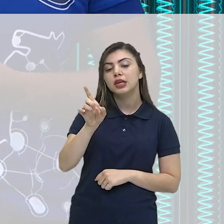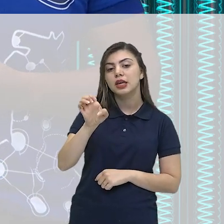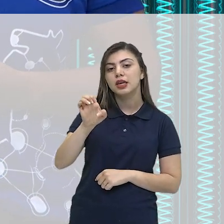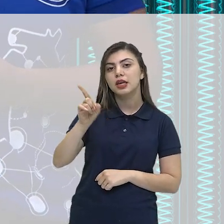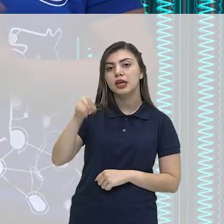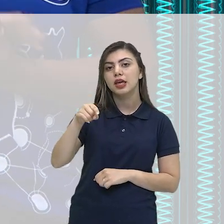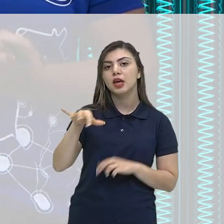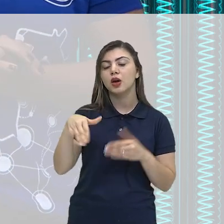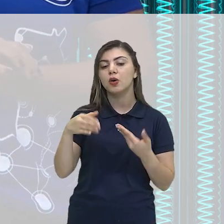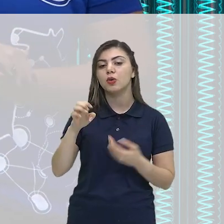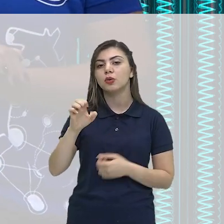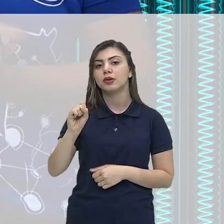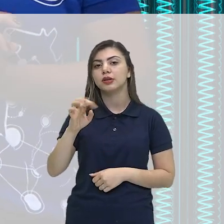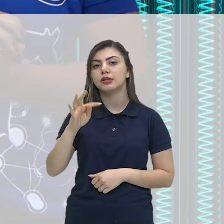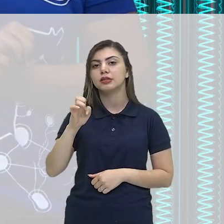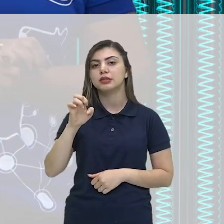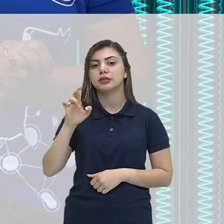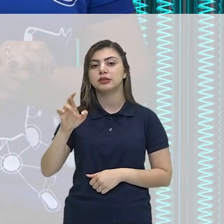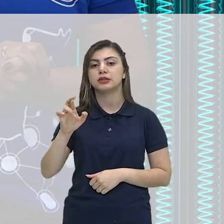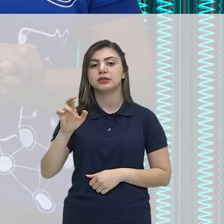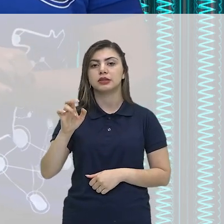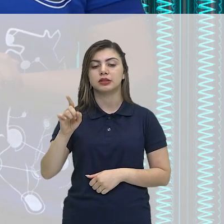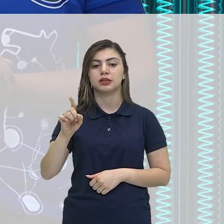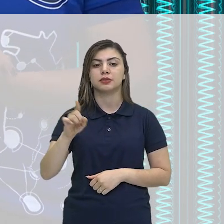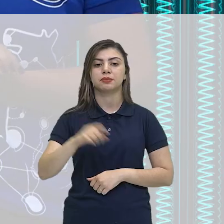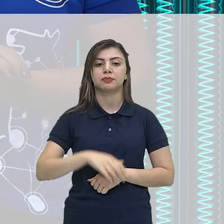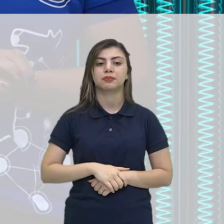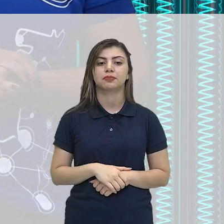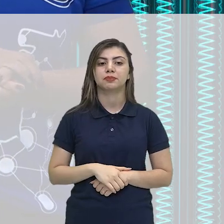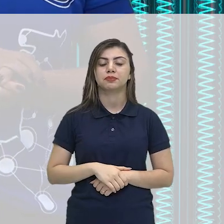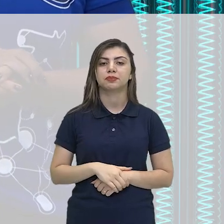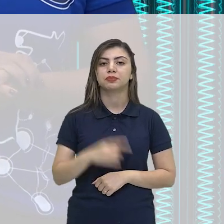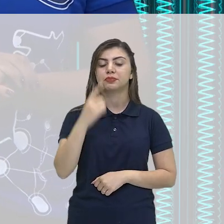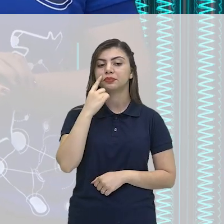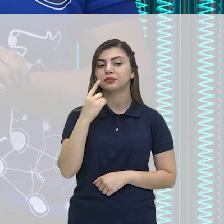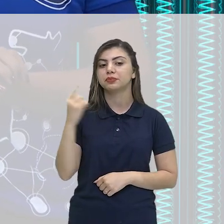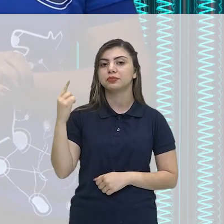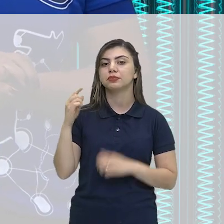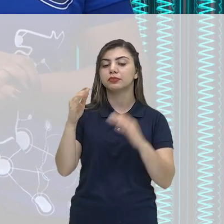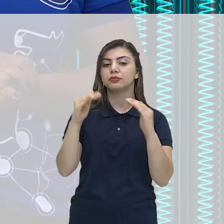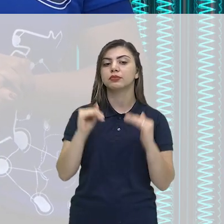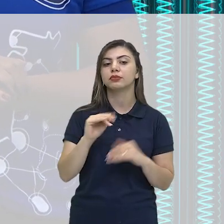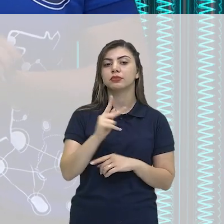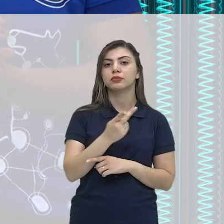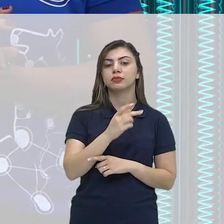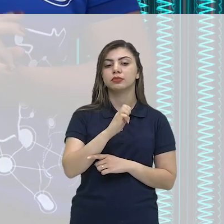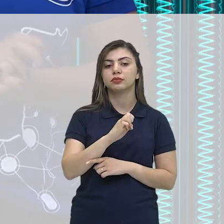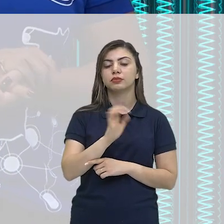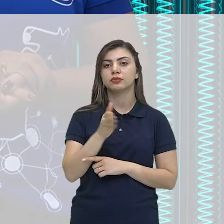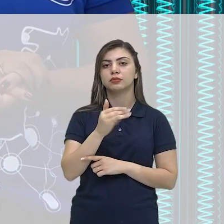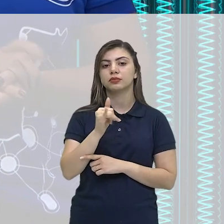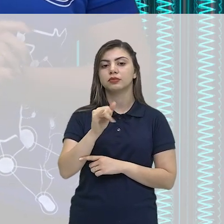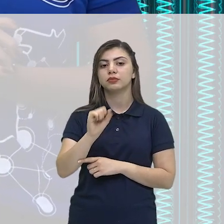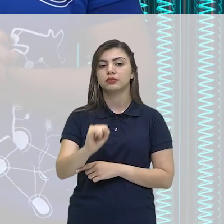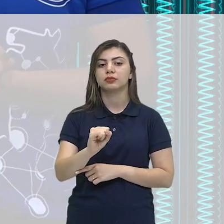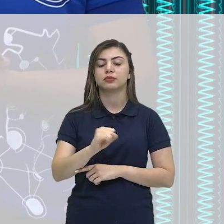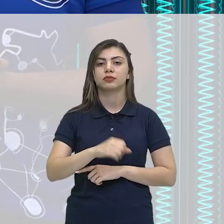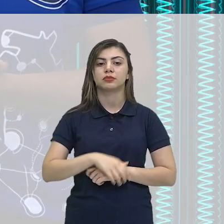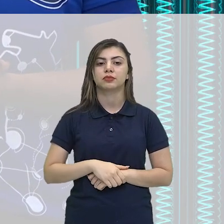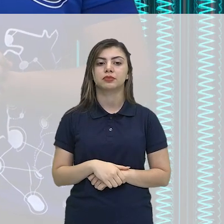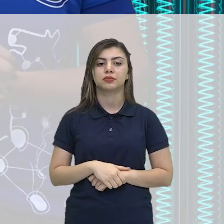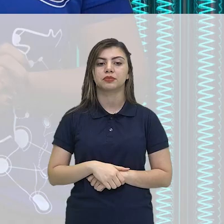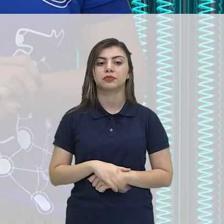está. Vamos ver o próximo. He is. He is. Vamos ver